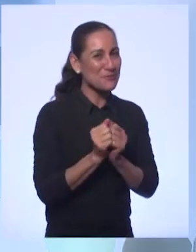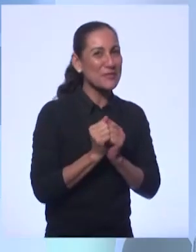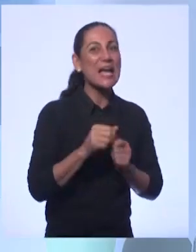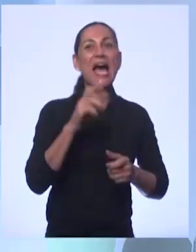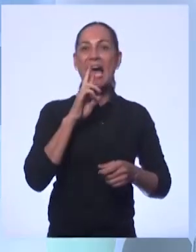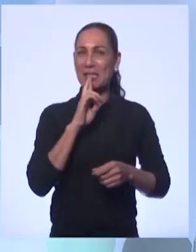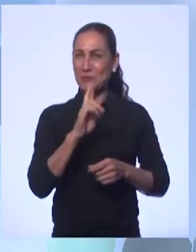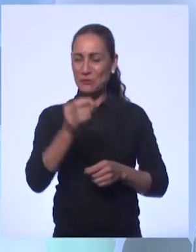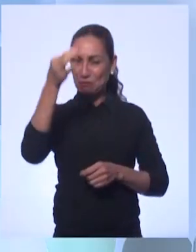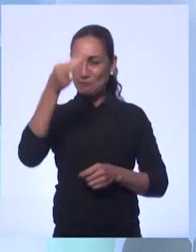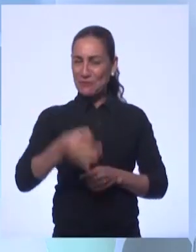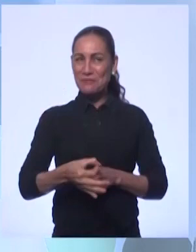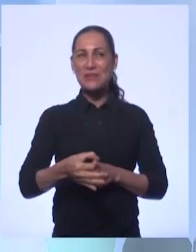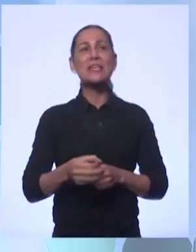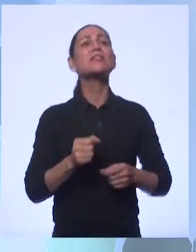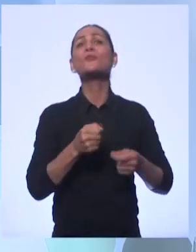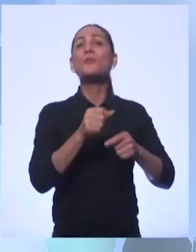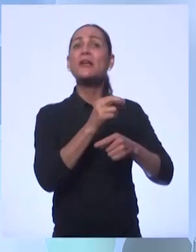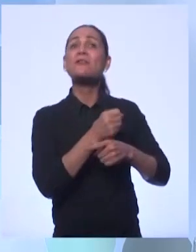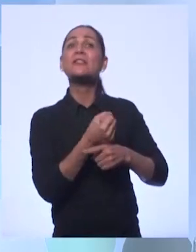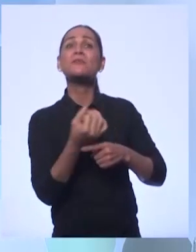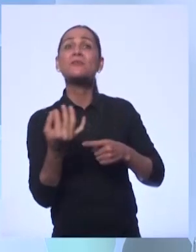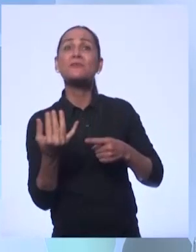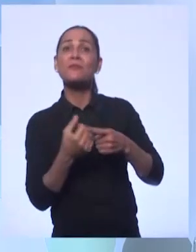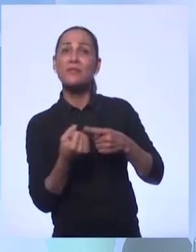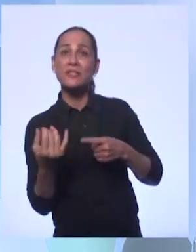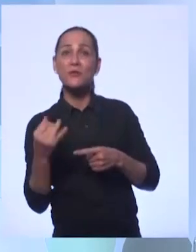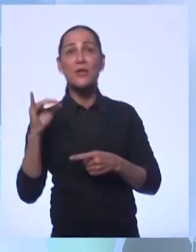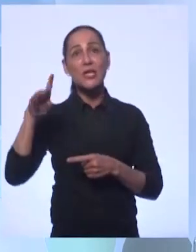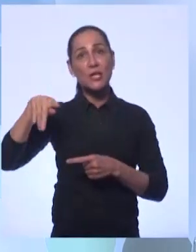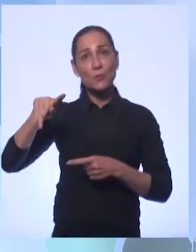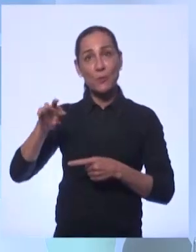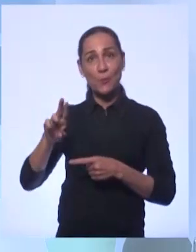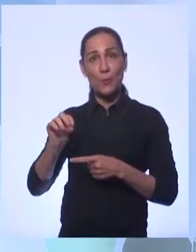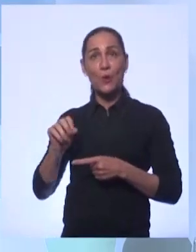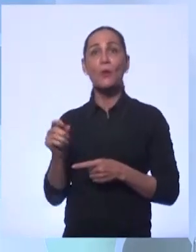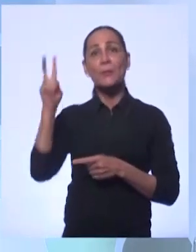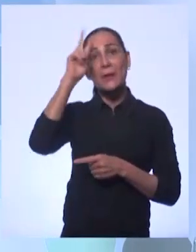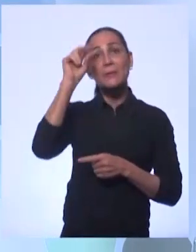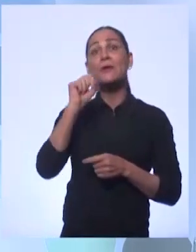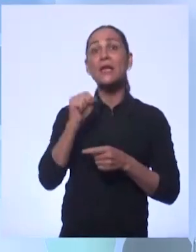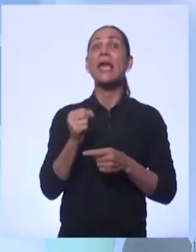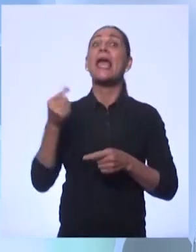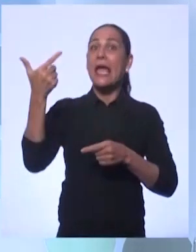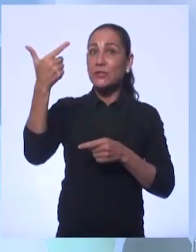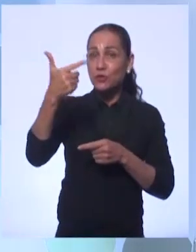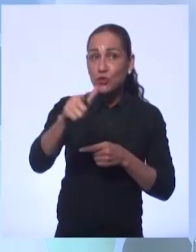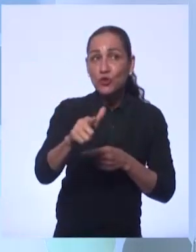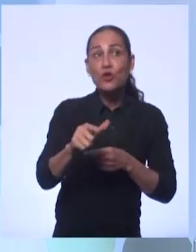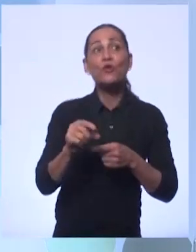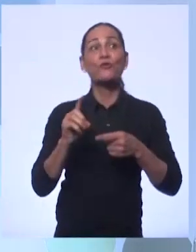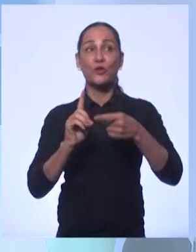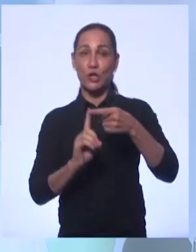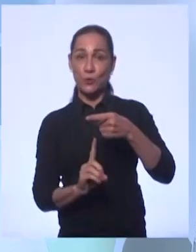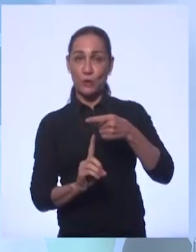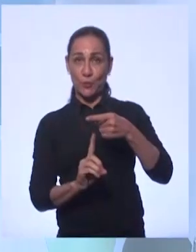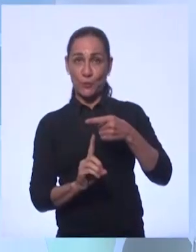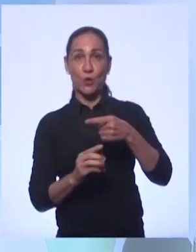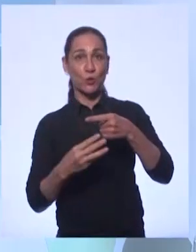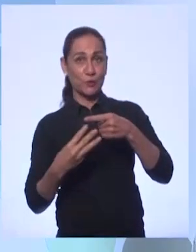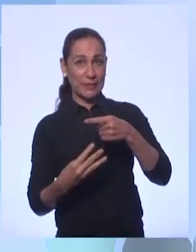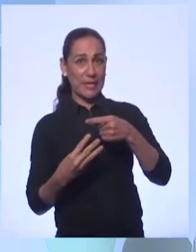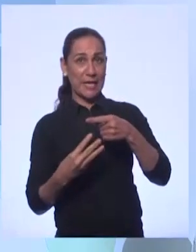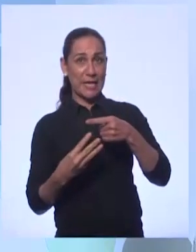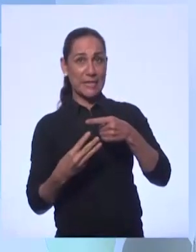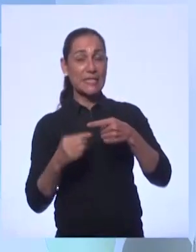acertaram sim, ó. Então, como que a gente faz a fração imprópria? Para a gente poder lembrar, a gente repete o denominador, porque esse não muda. E em cima, a gente vai fazer